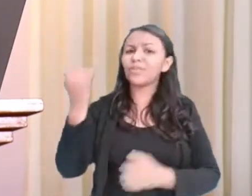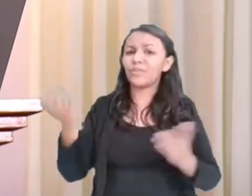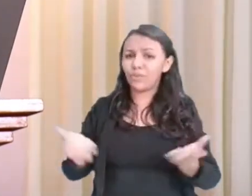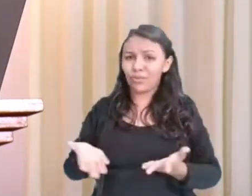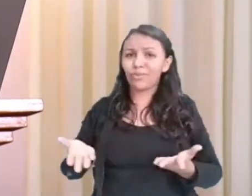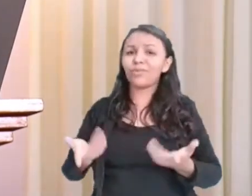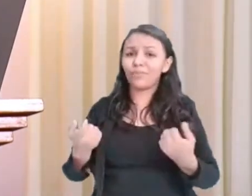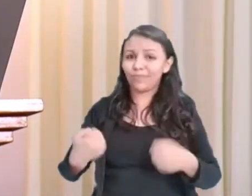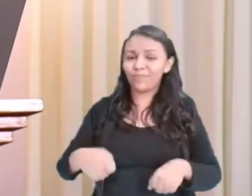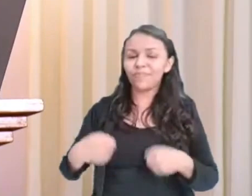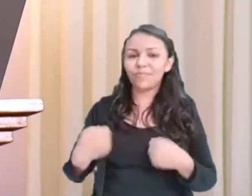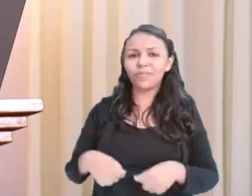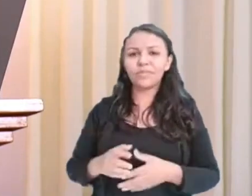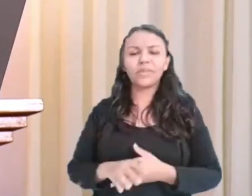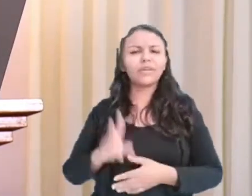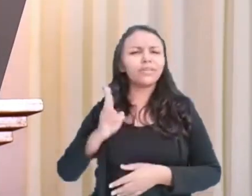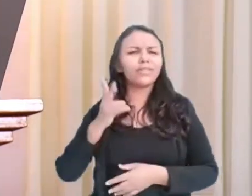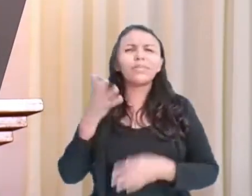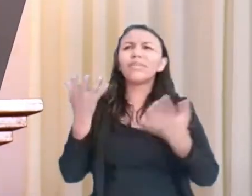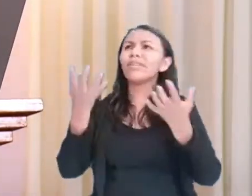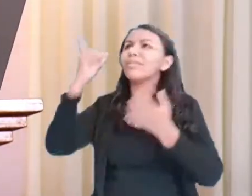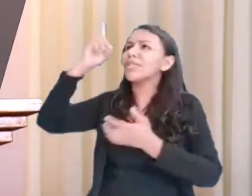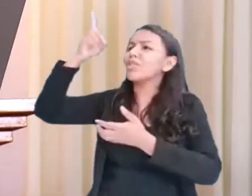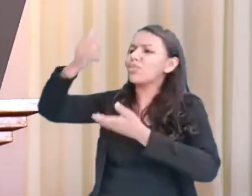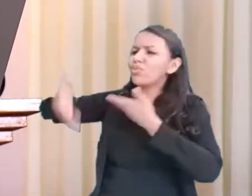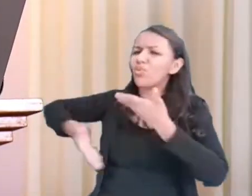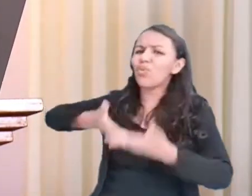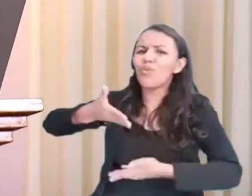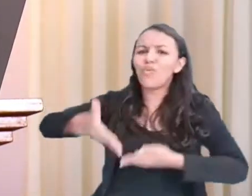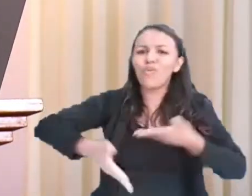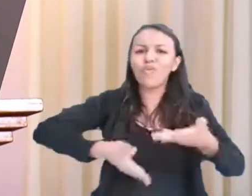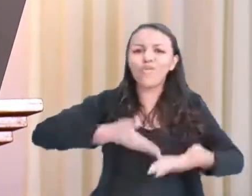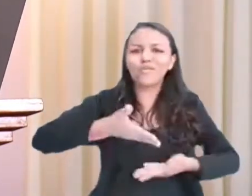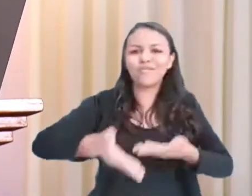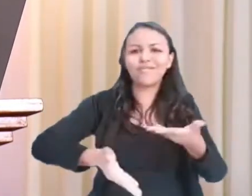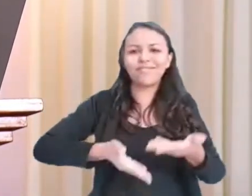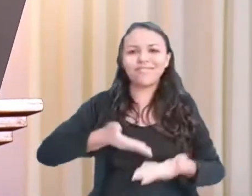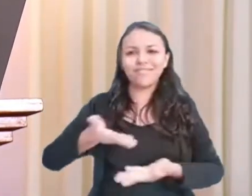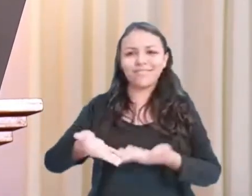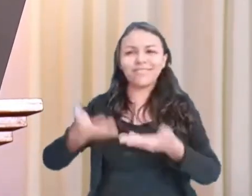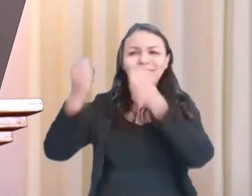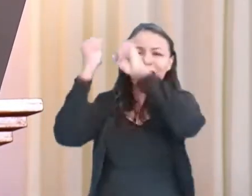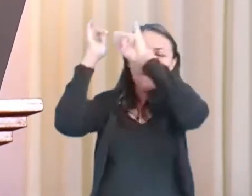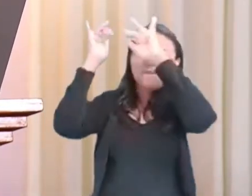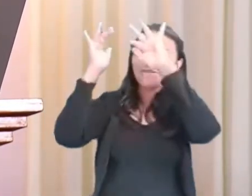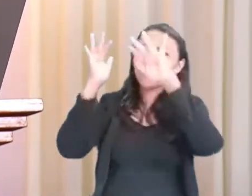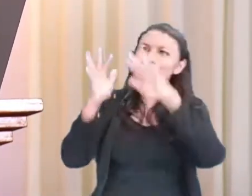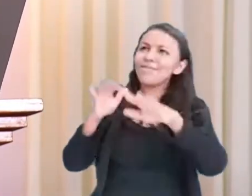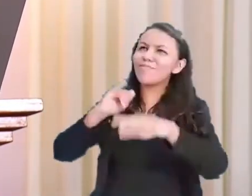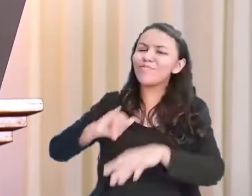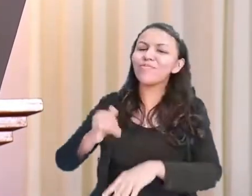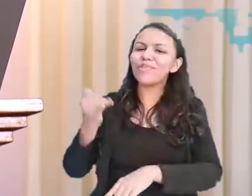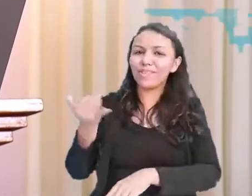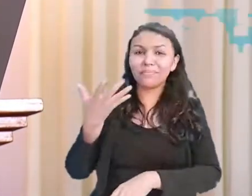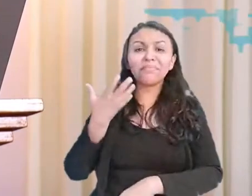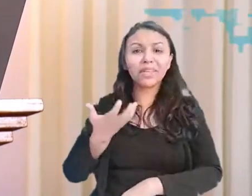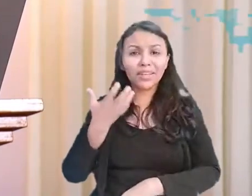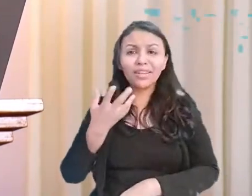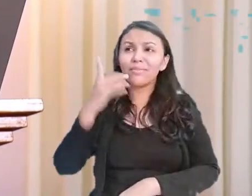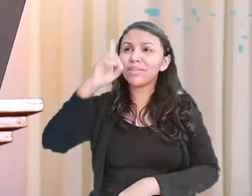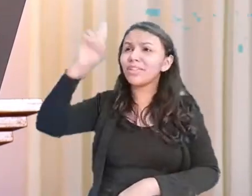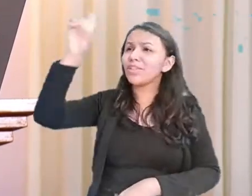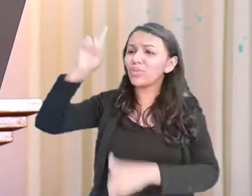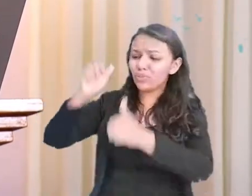queremos desfrutar do cuidado de Deus, todos nós queremos desfrutar da bênção de Deus, da direção divina, da proteção